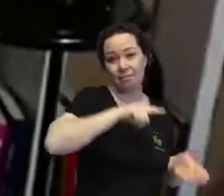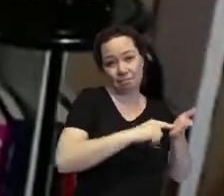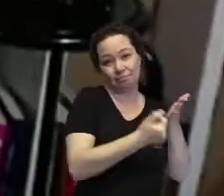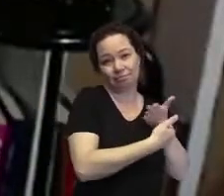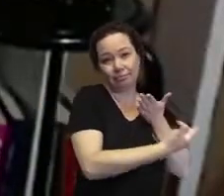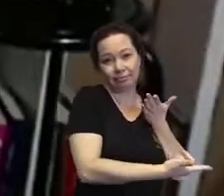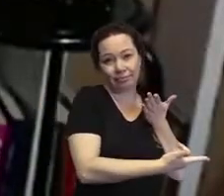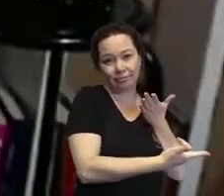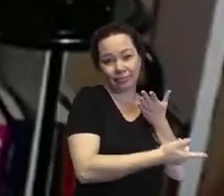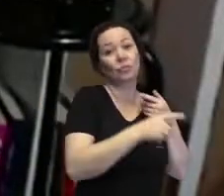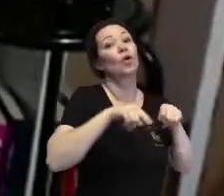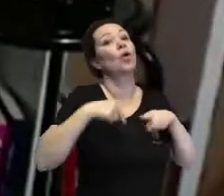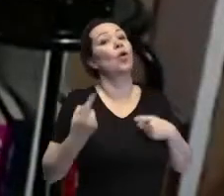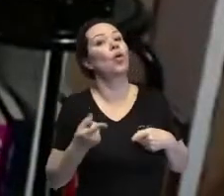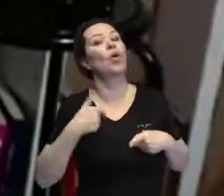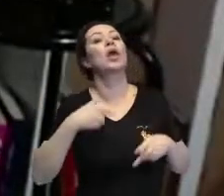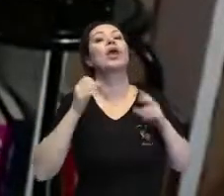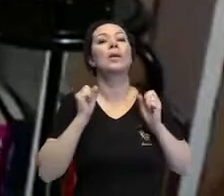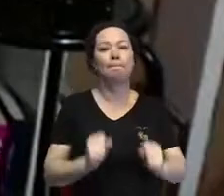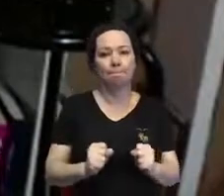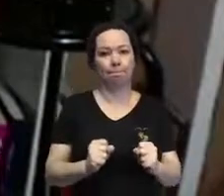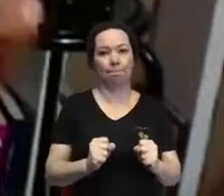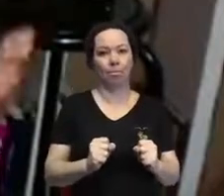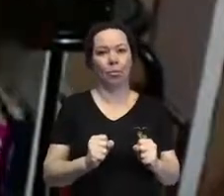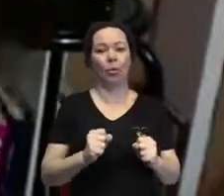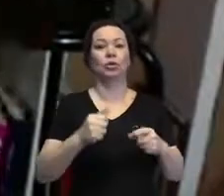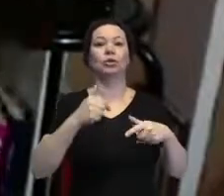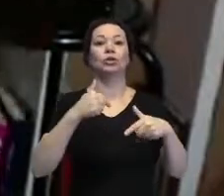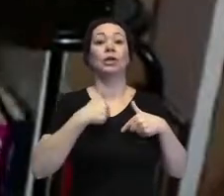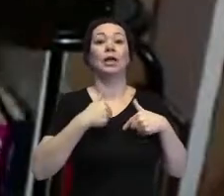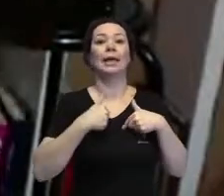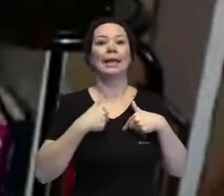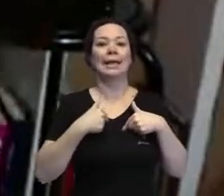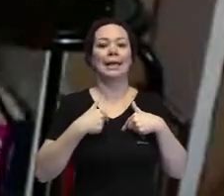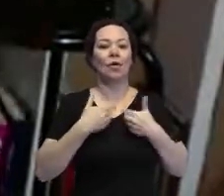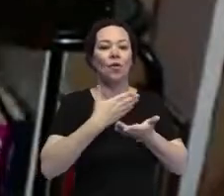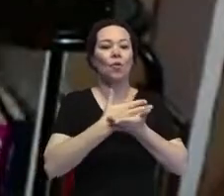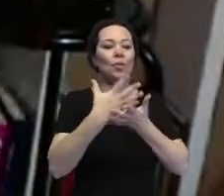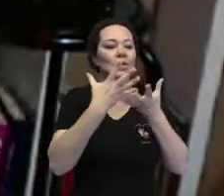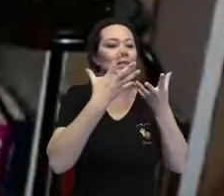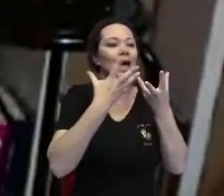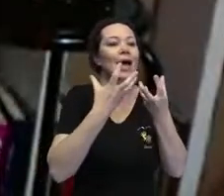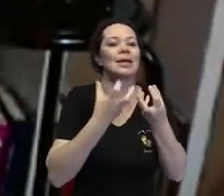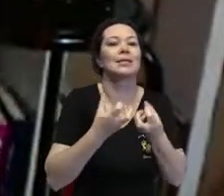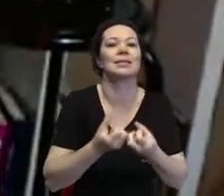Ou eu posso ter o meu processo de solidez das relações humanas